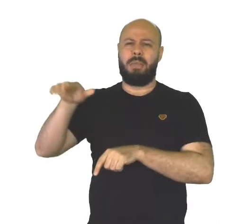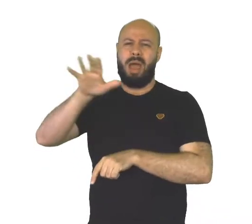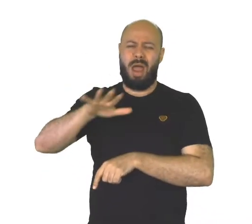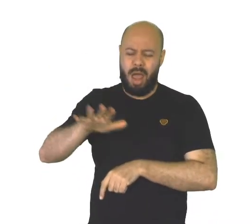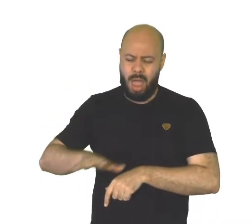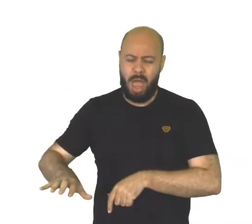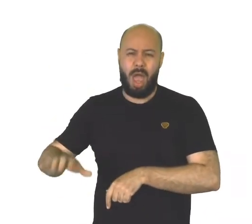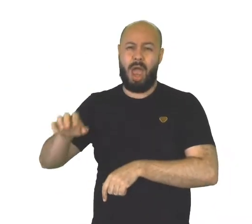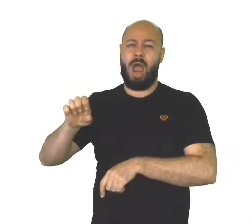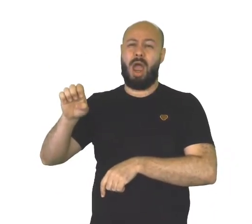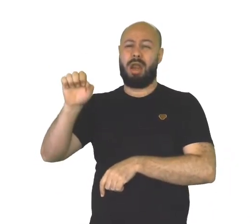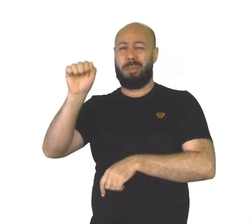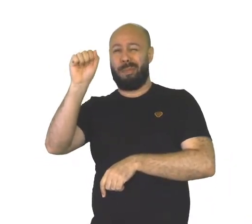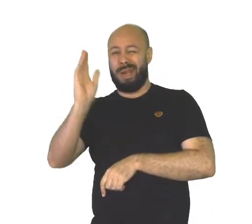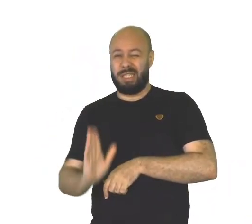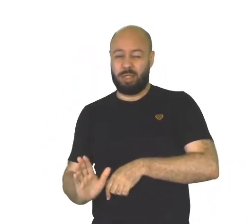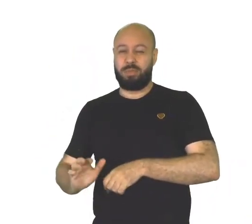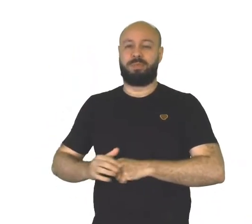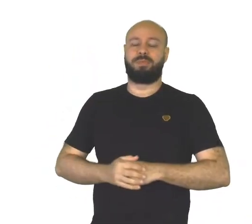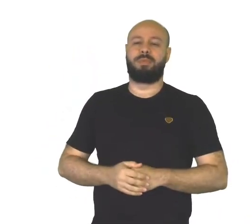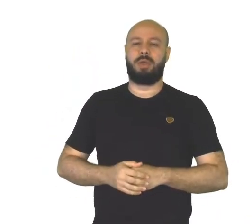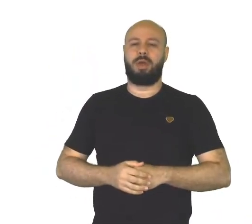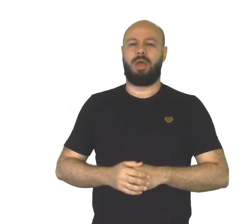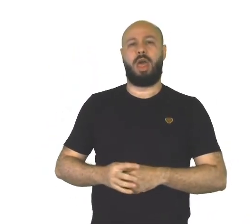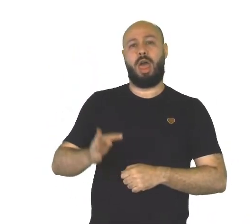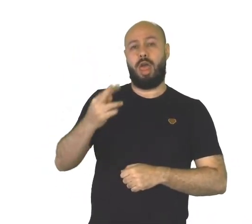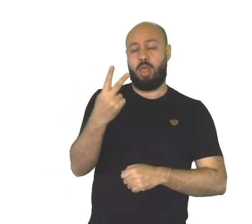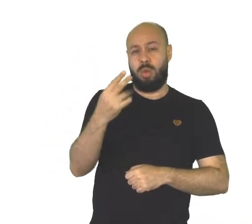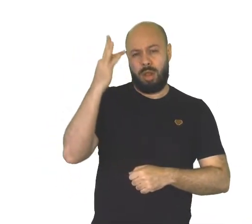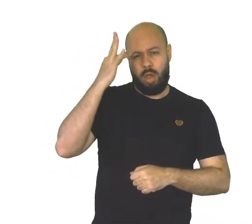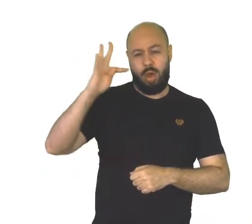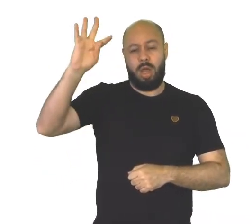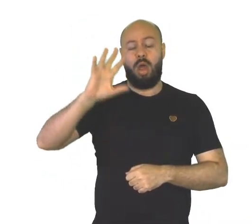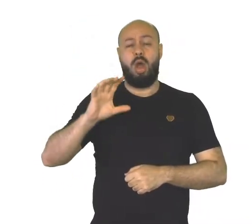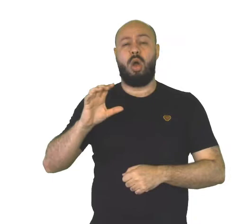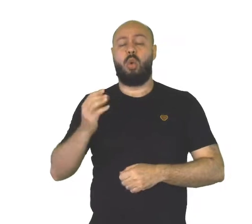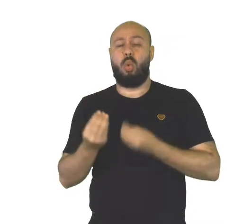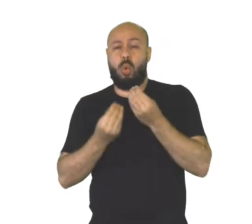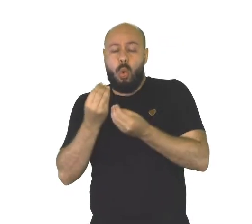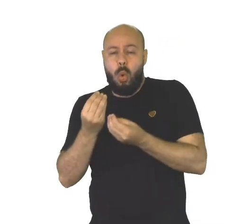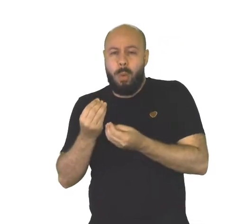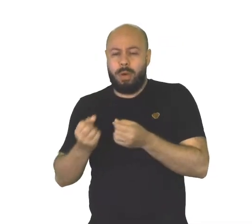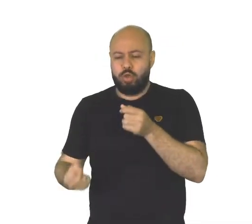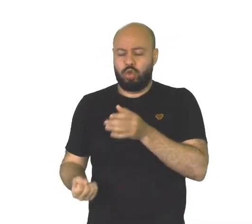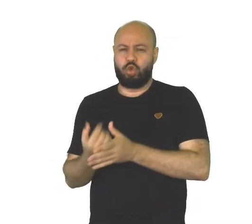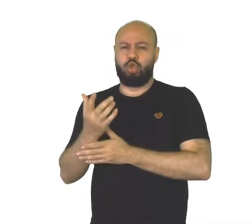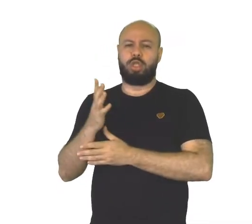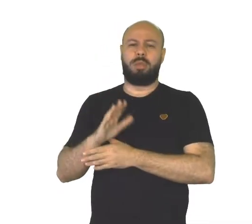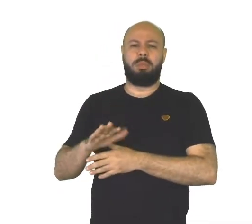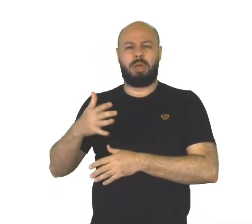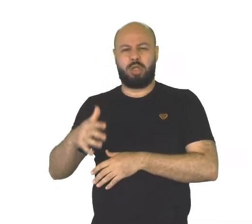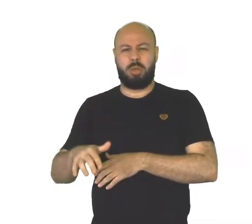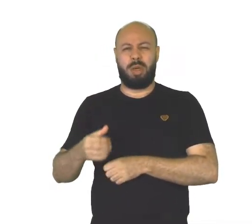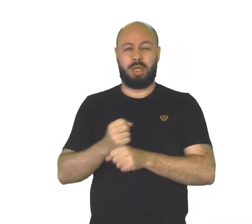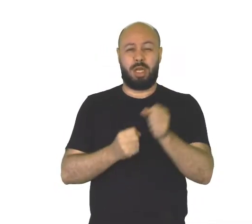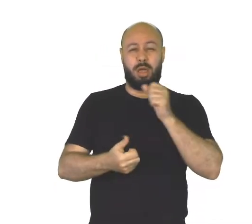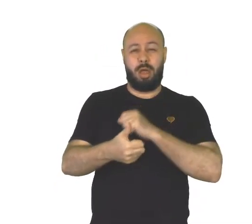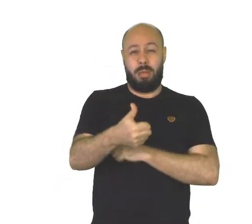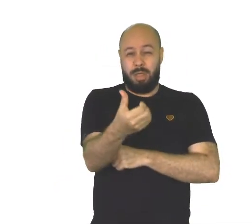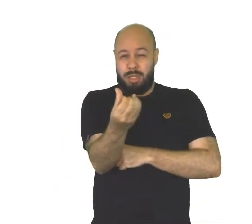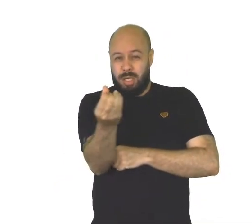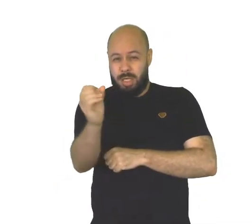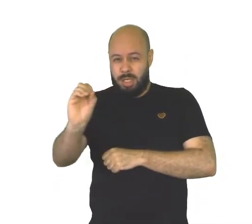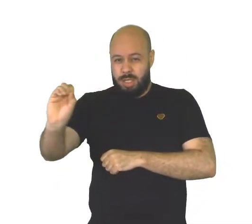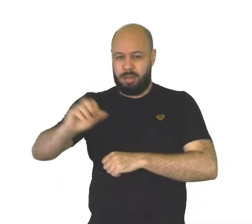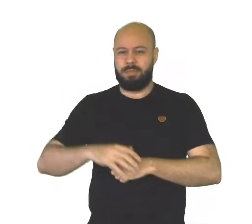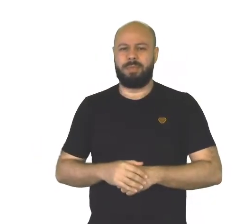Brasil. Existem duas teorias sobre onde surgiu a capoeira por volta de 1600. A primeira